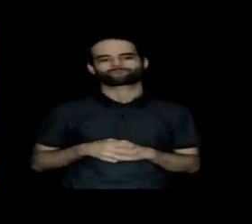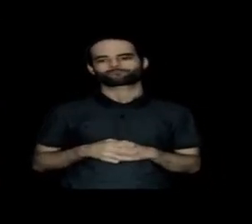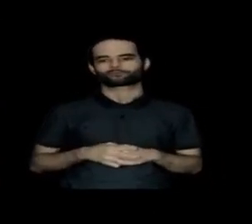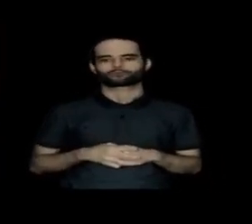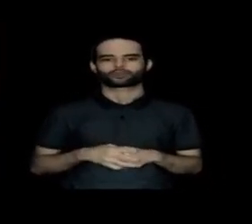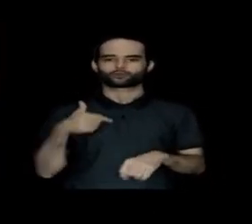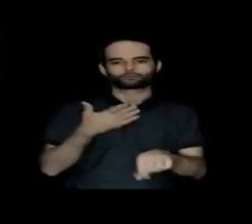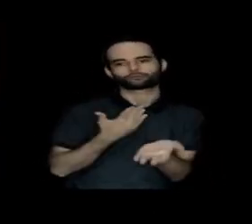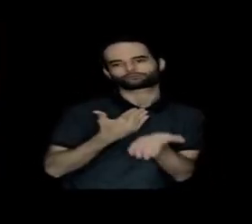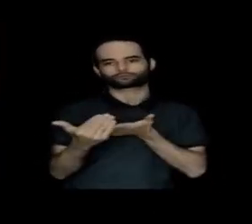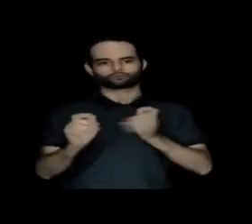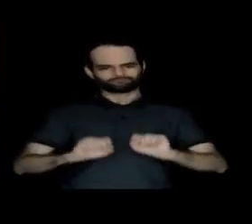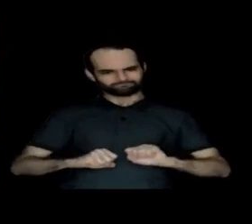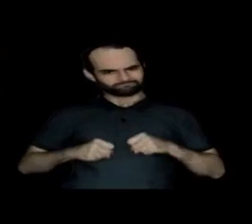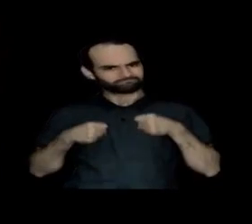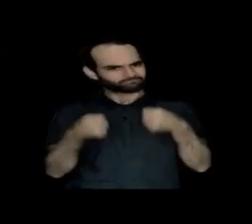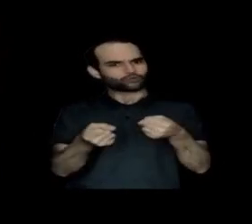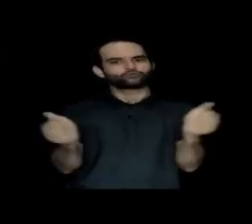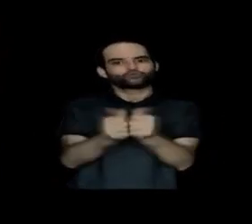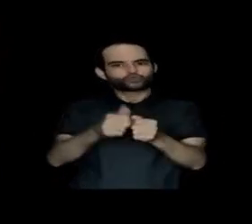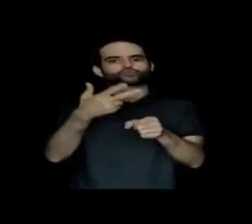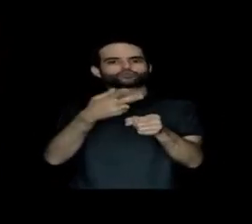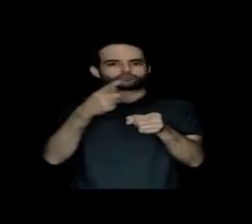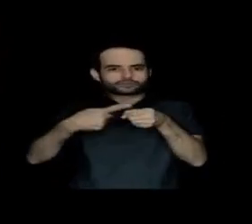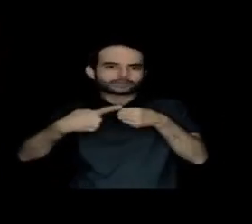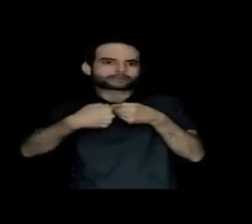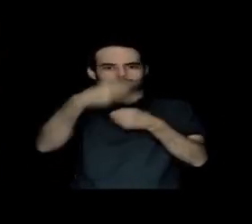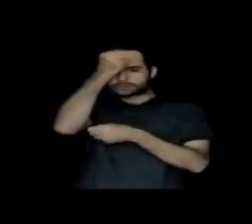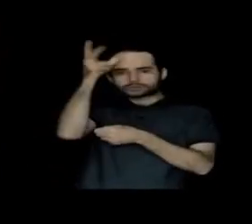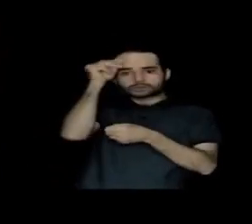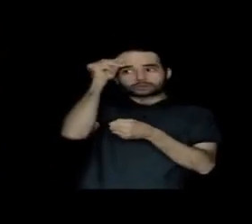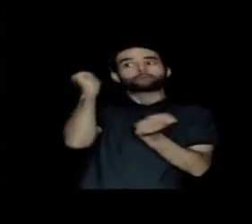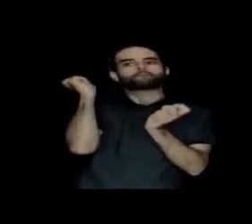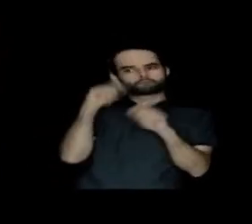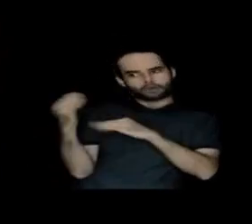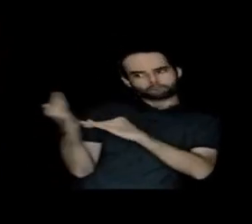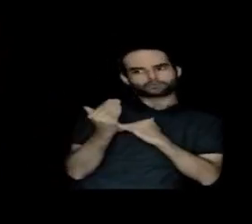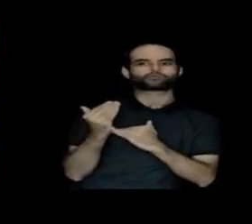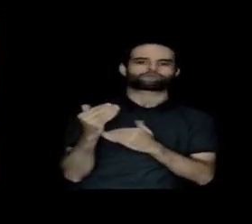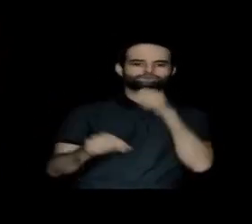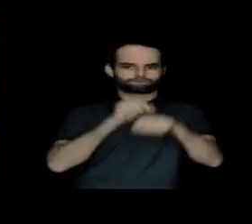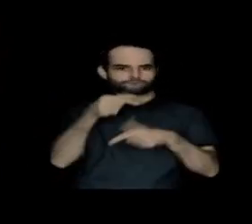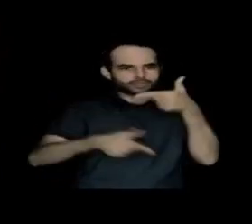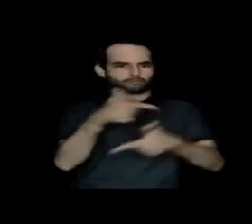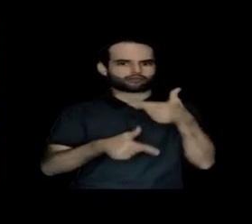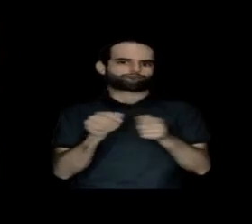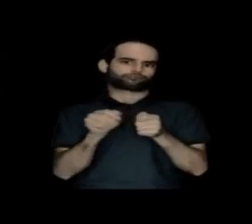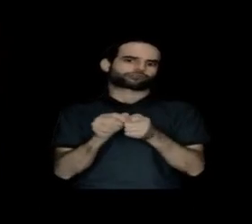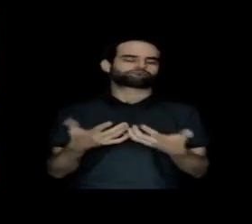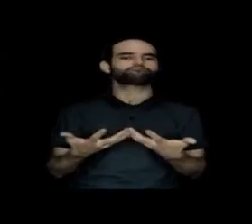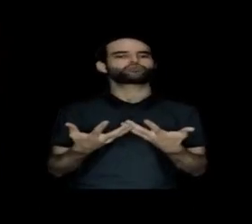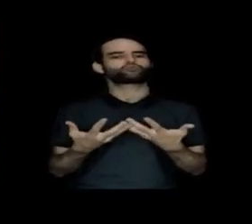escola. E comecei uma luta junto com o município para que o município me desse um espaço para eu fazer um trabalho com